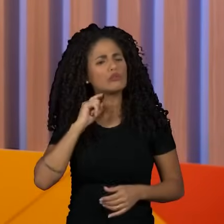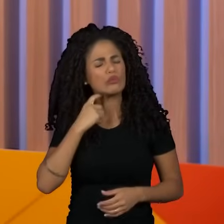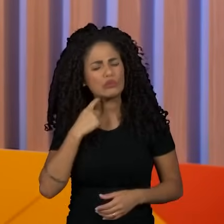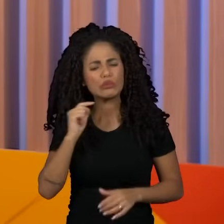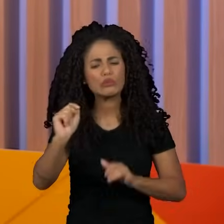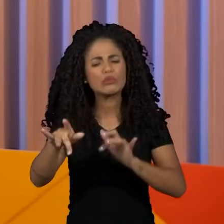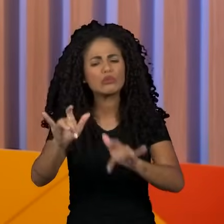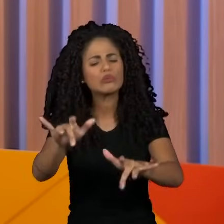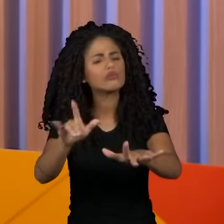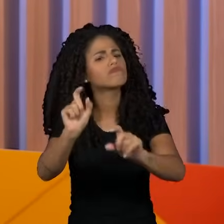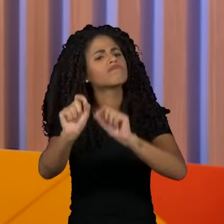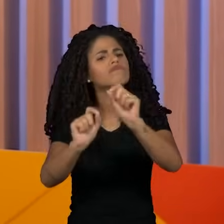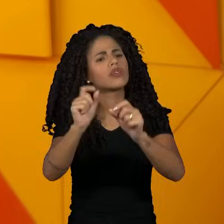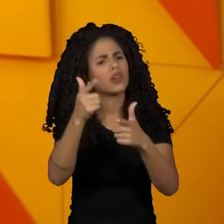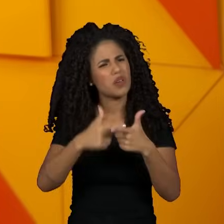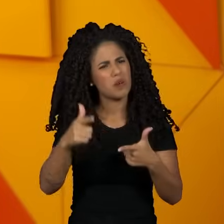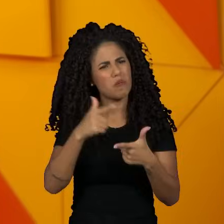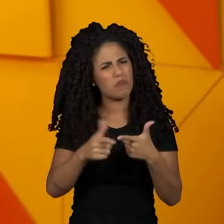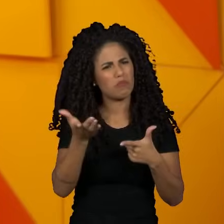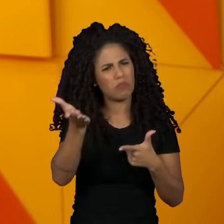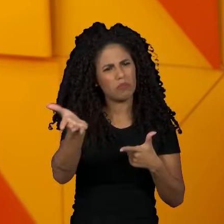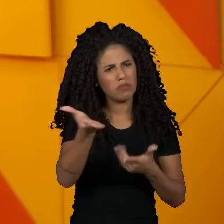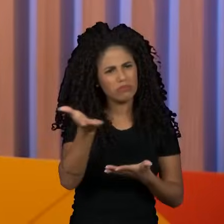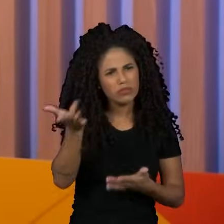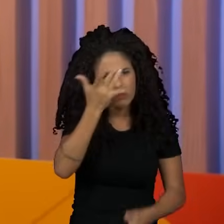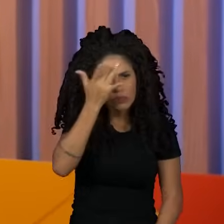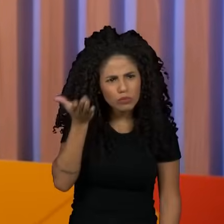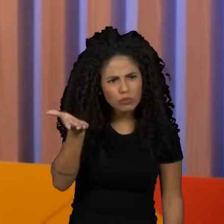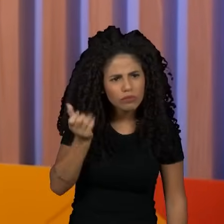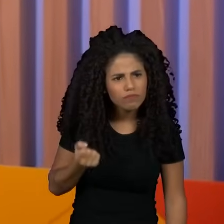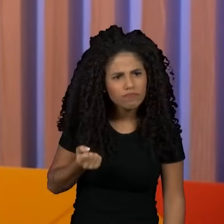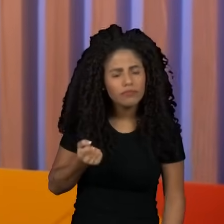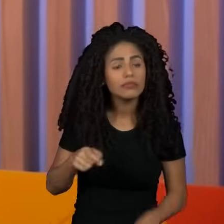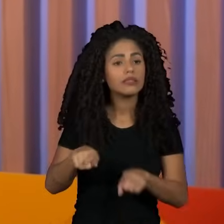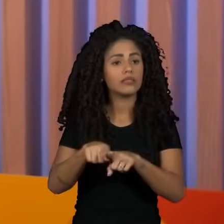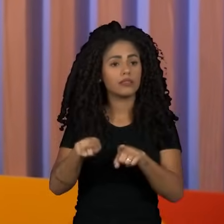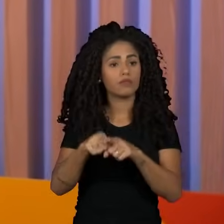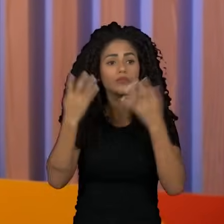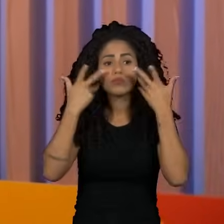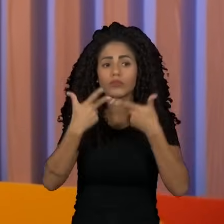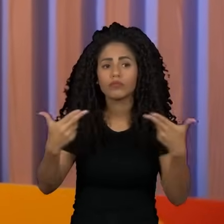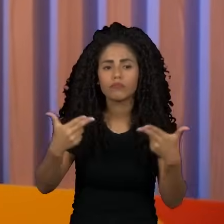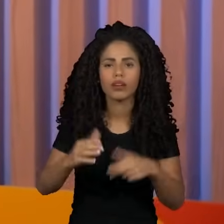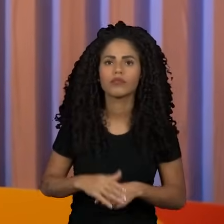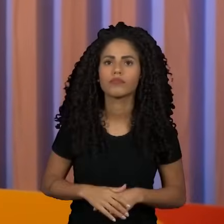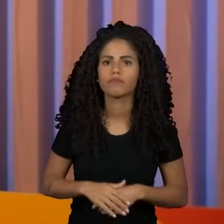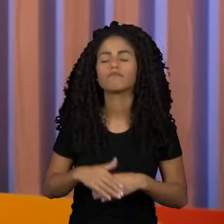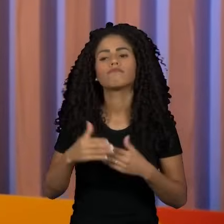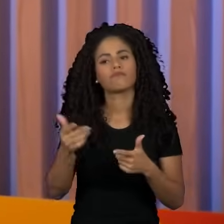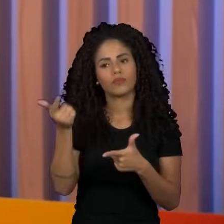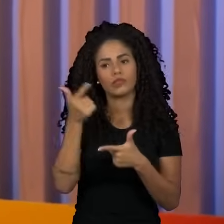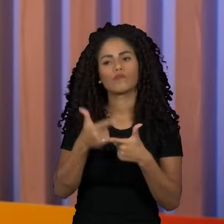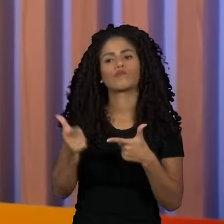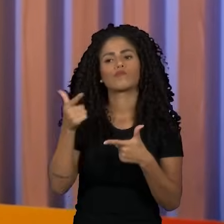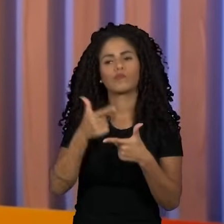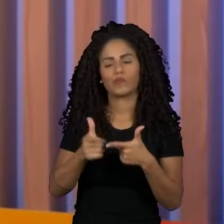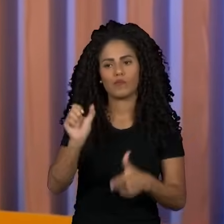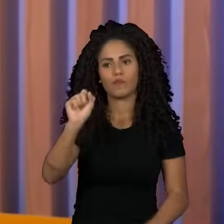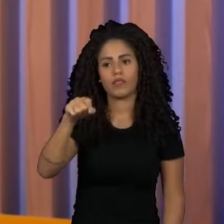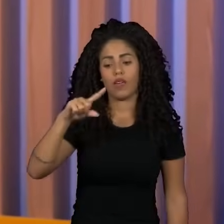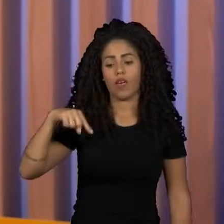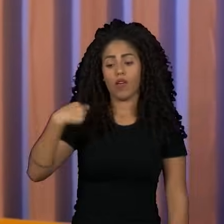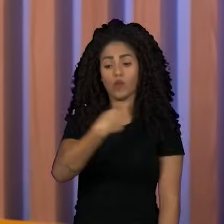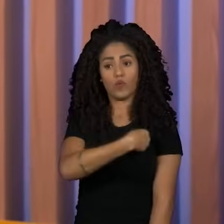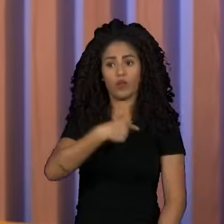A poluição não é um problema, Clarissa, para esses animais ali? Com certeza é um problema, né? Como nós, seres humanos,